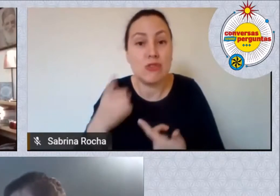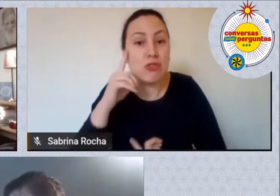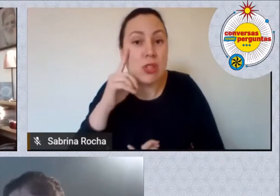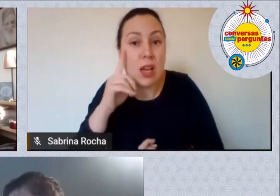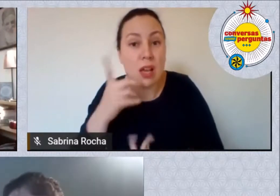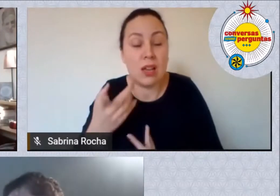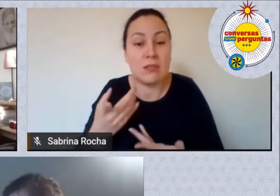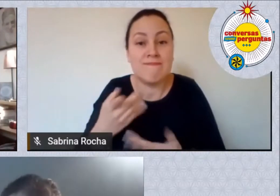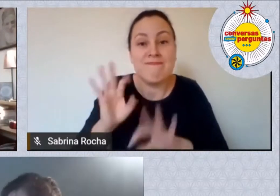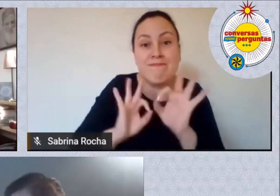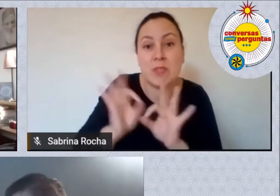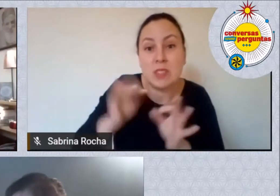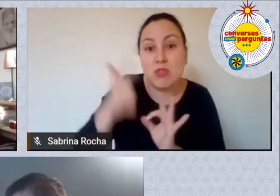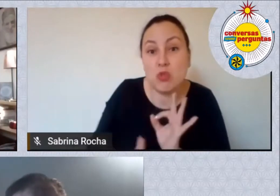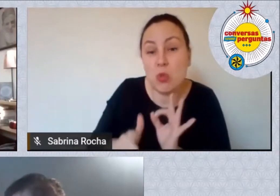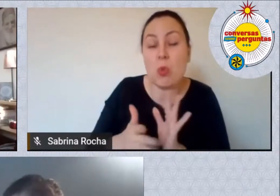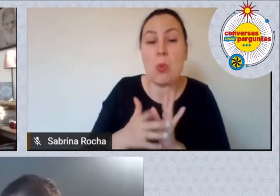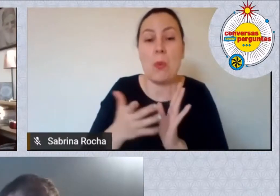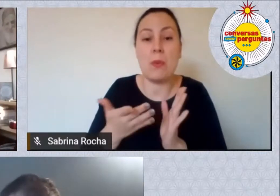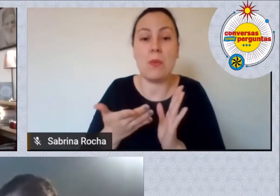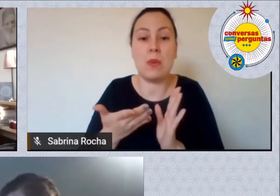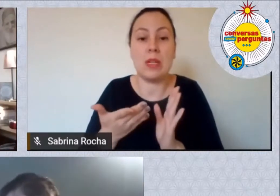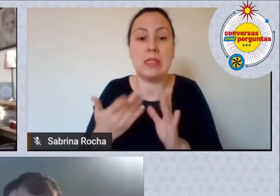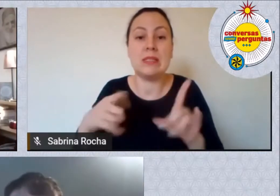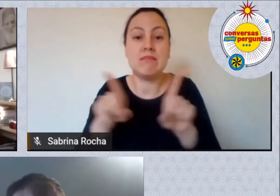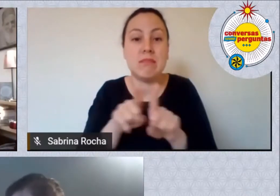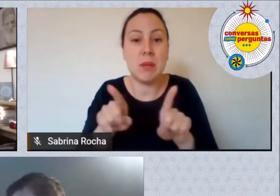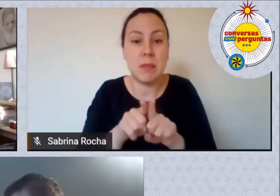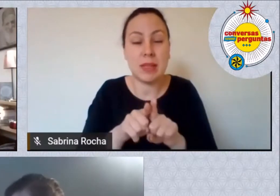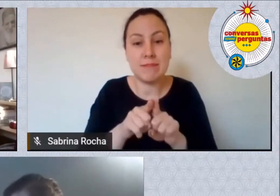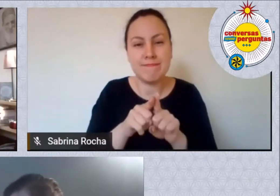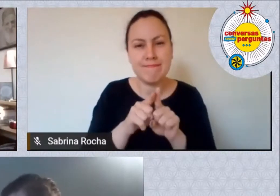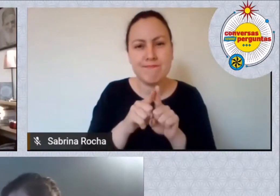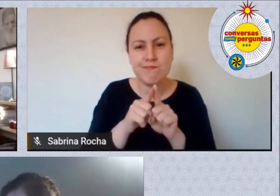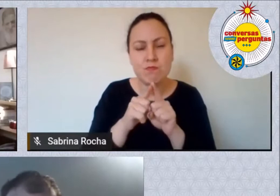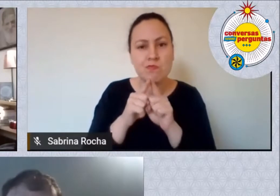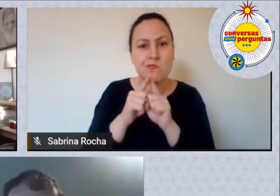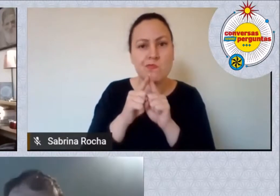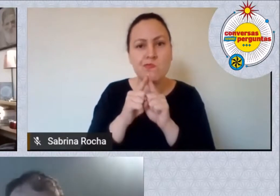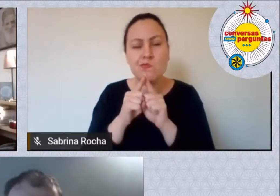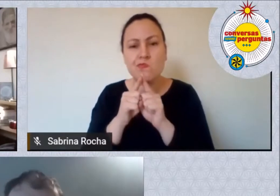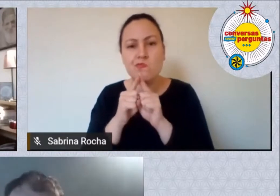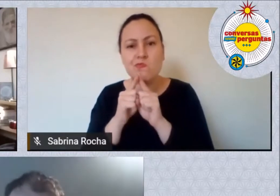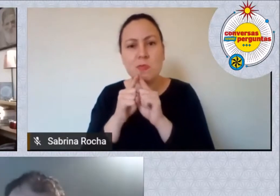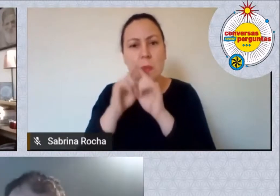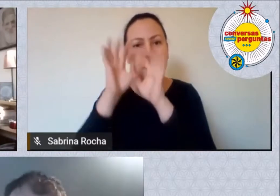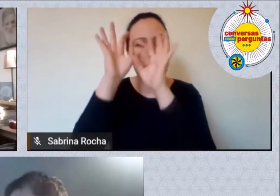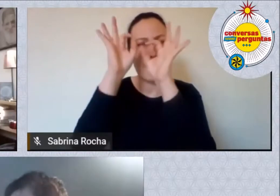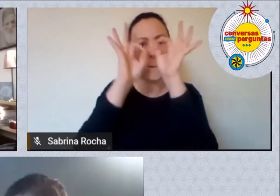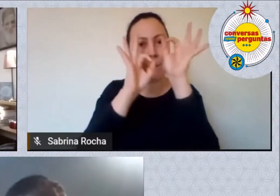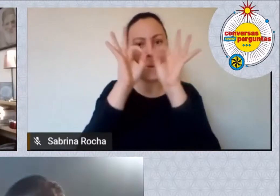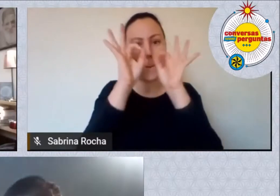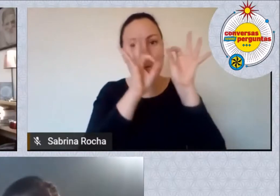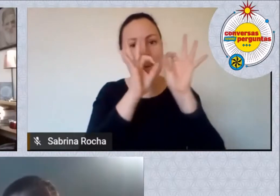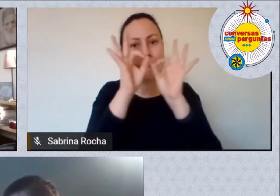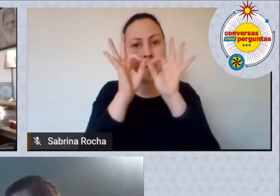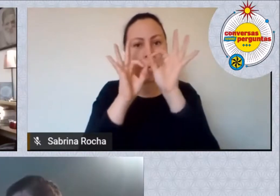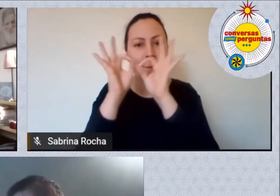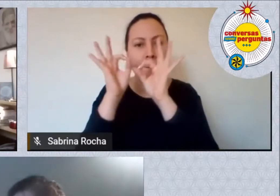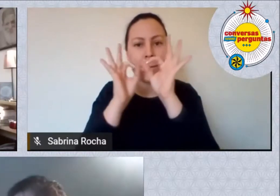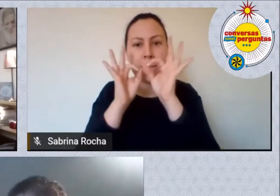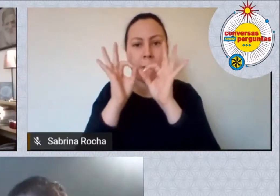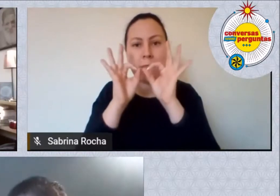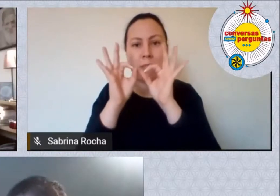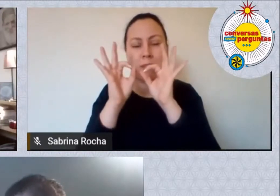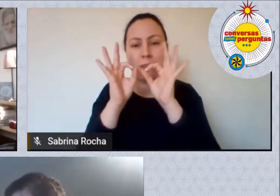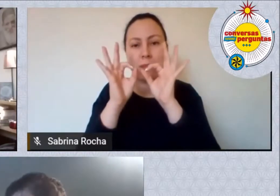reconstruir o cotidiano e, ao mesmo tempo, elaborar, né, uma resposta para esse